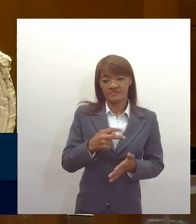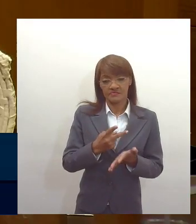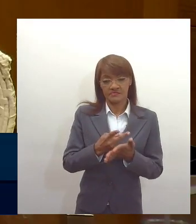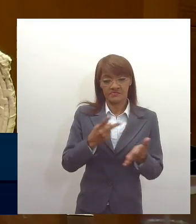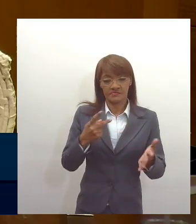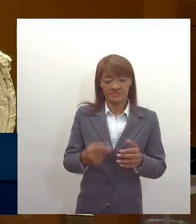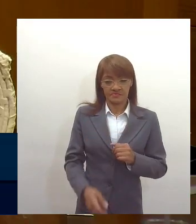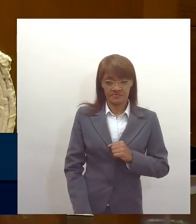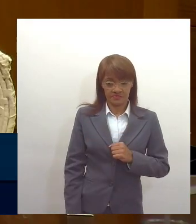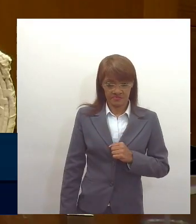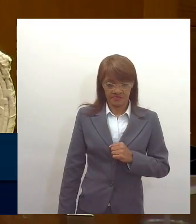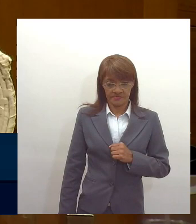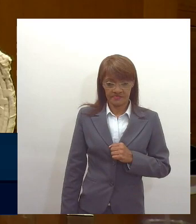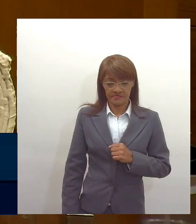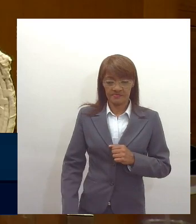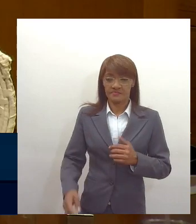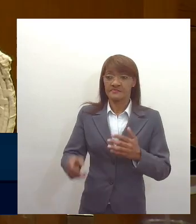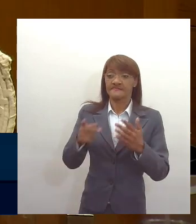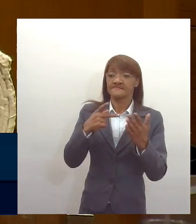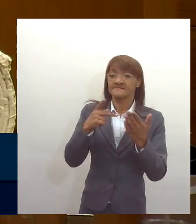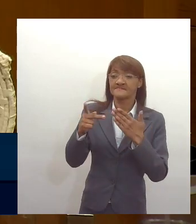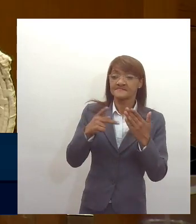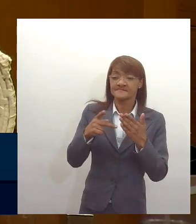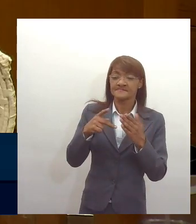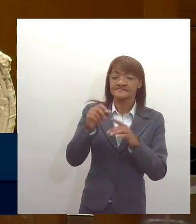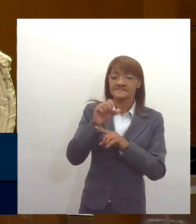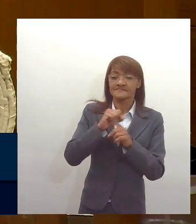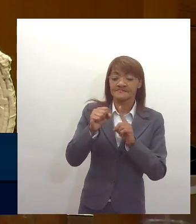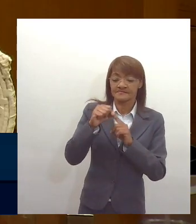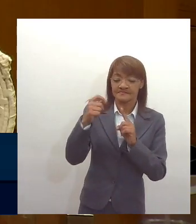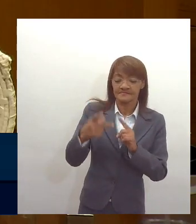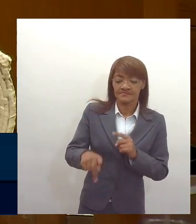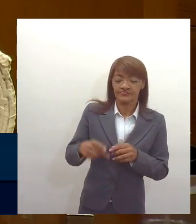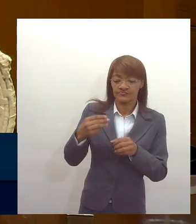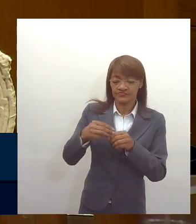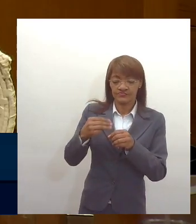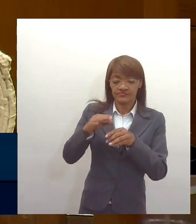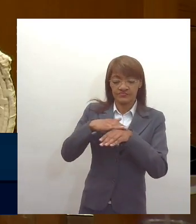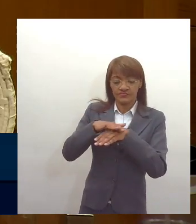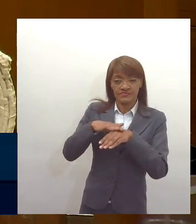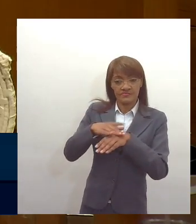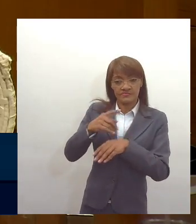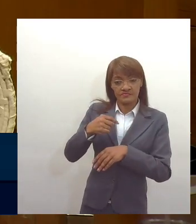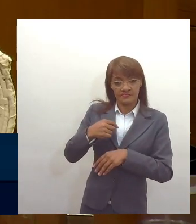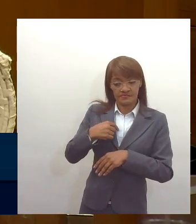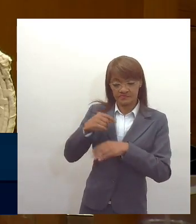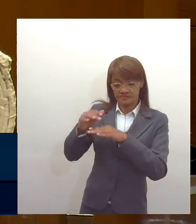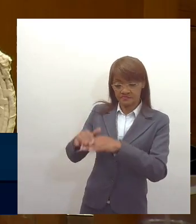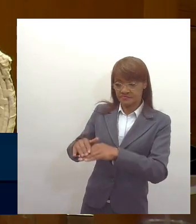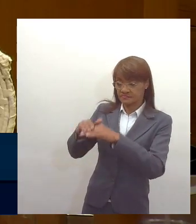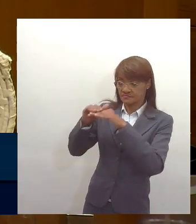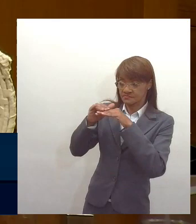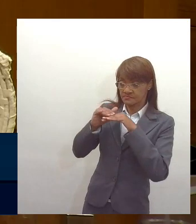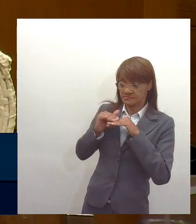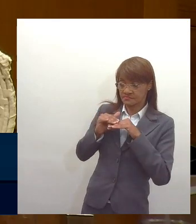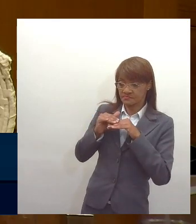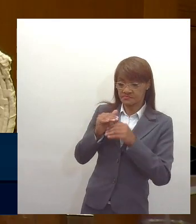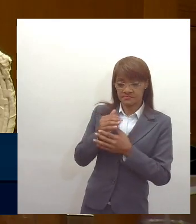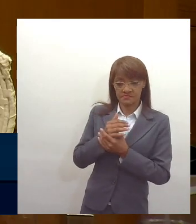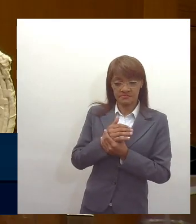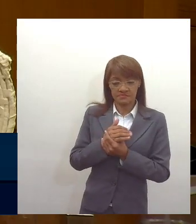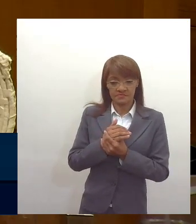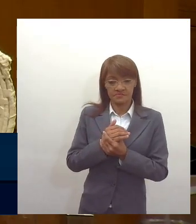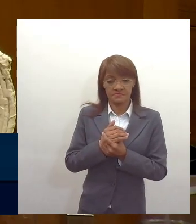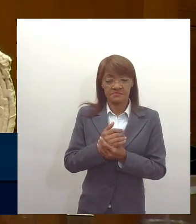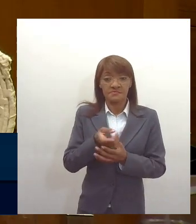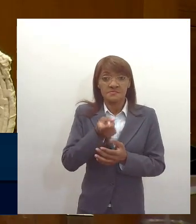município, foi lá, conversou comigo, disse que a questão dos ar-condicionados só tem 15 dias,